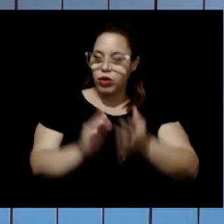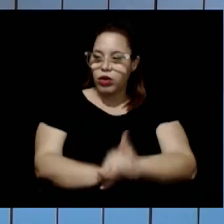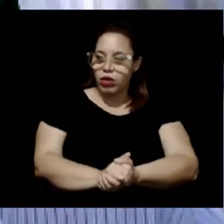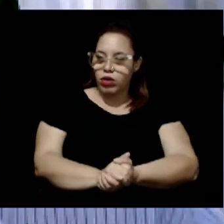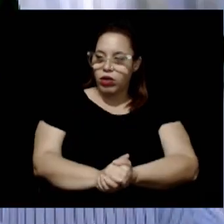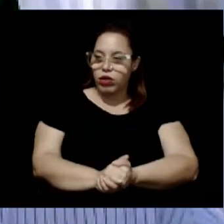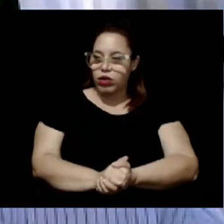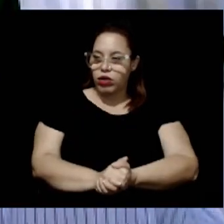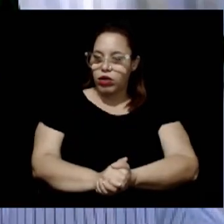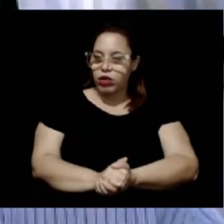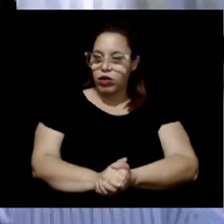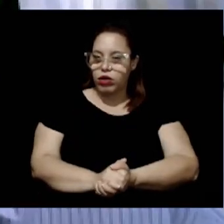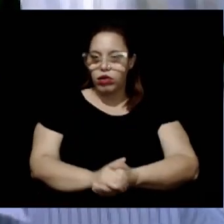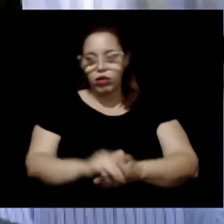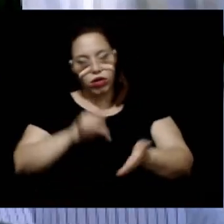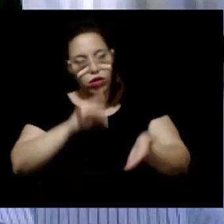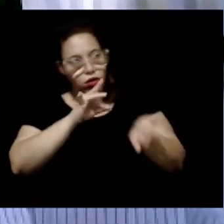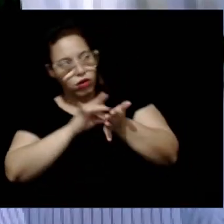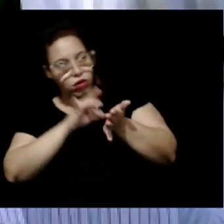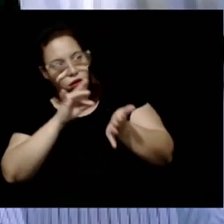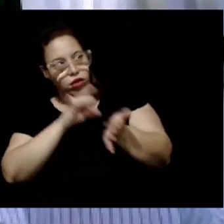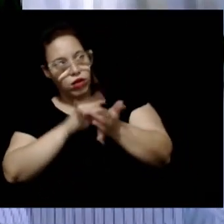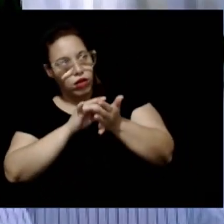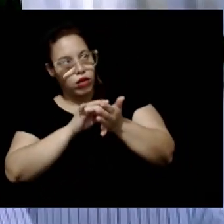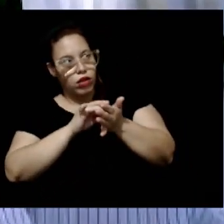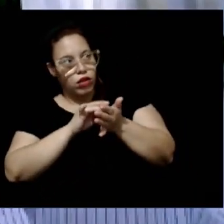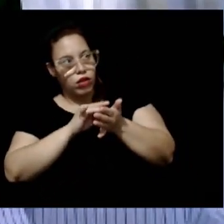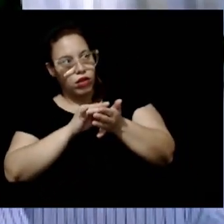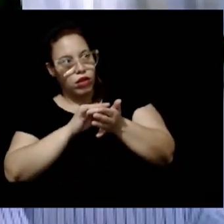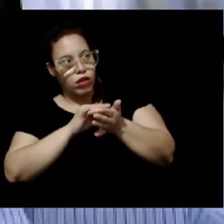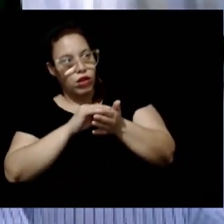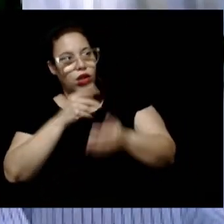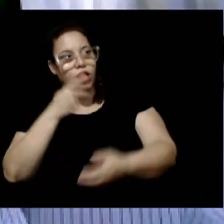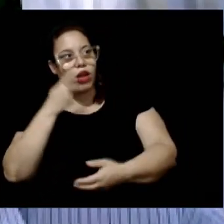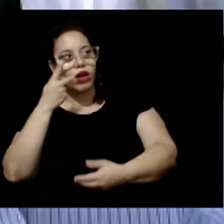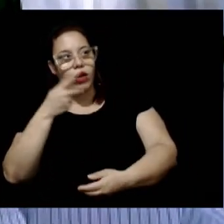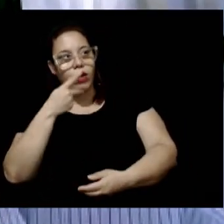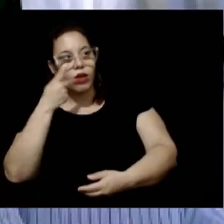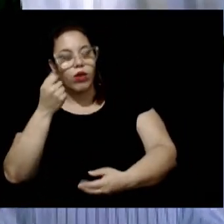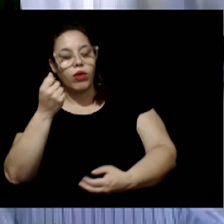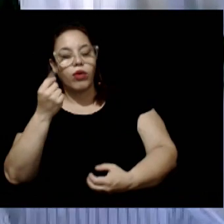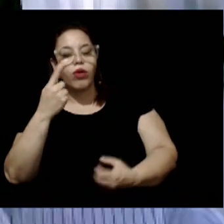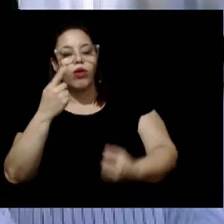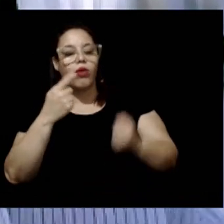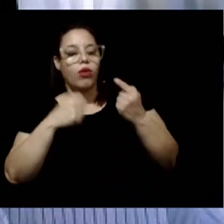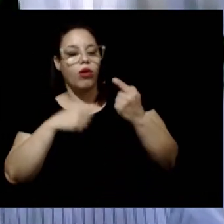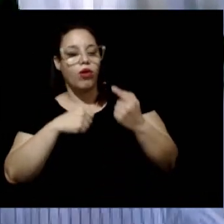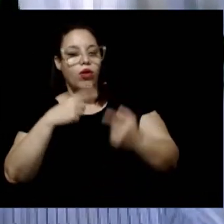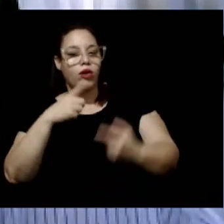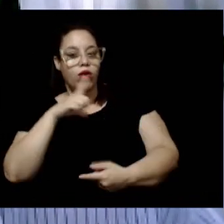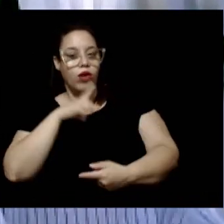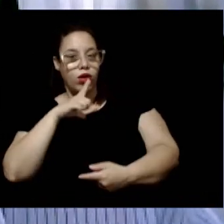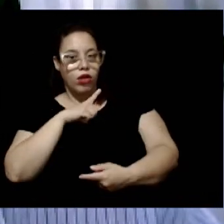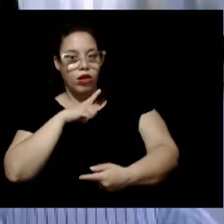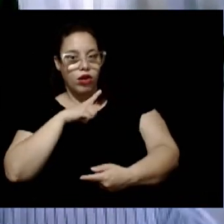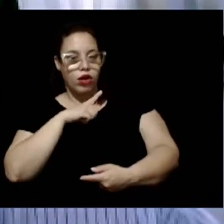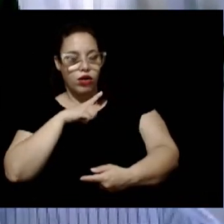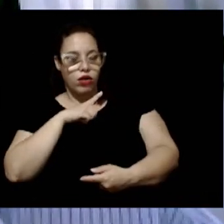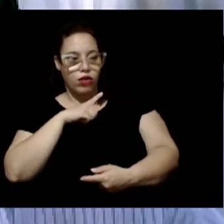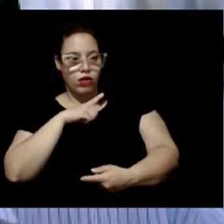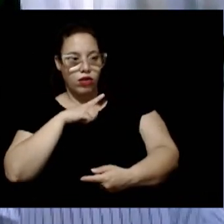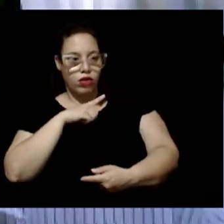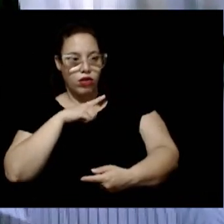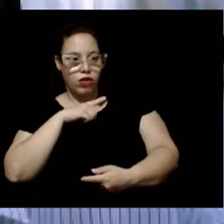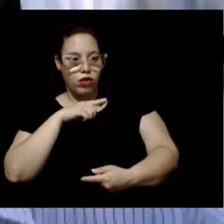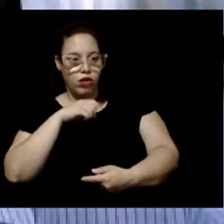Na verdade, o que você deve estar comentando é que algumas dessas tendinopatias, desses tendinites ou